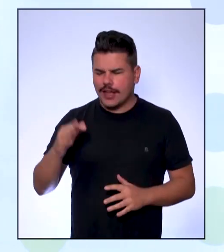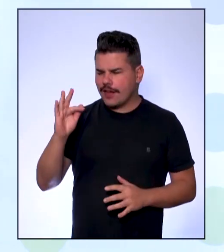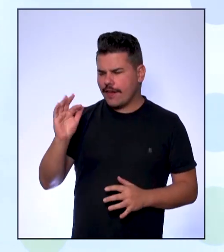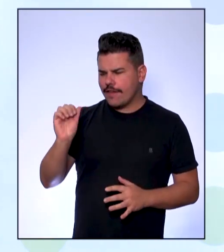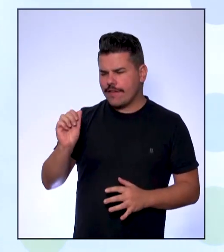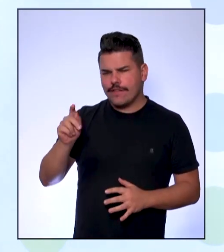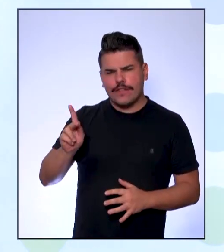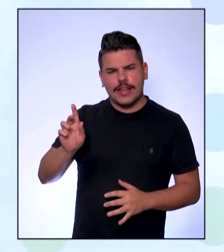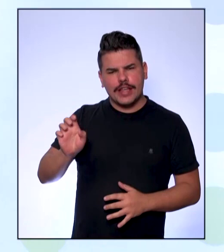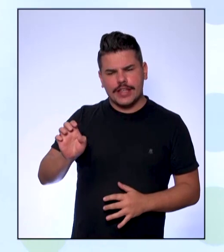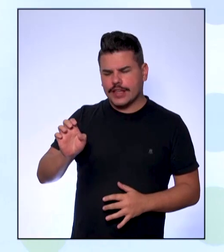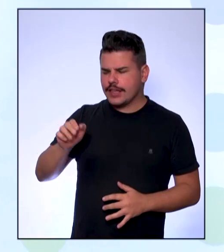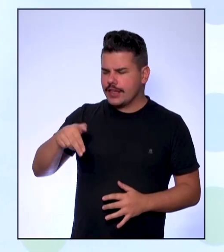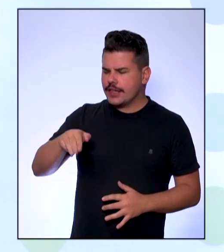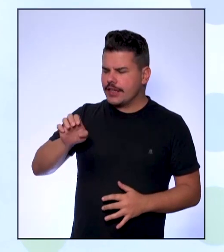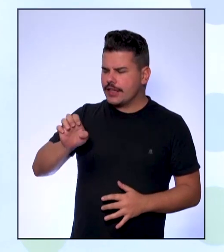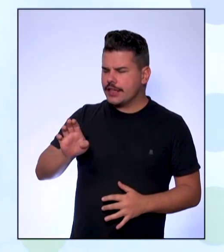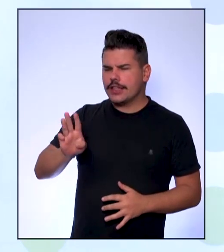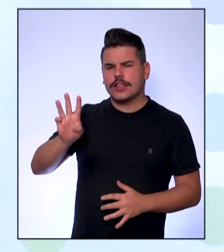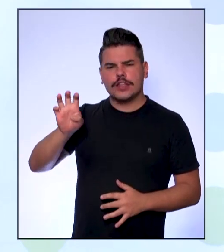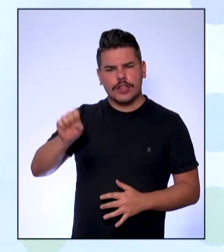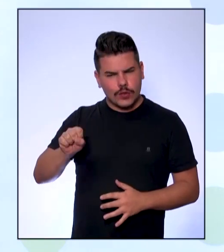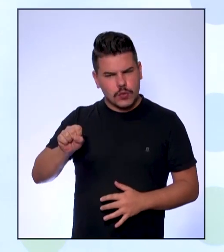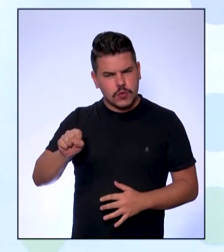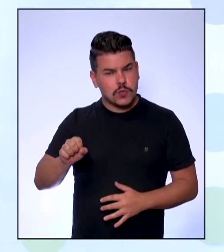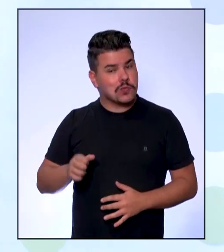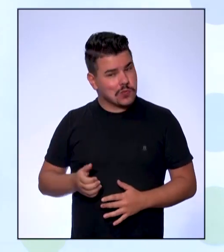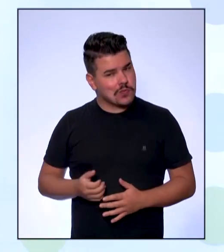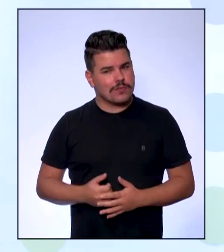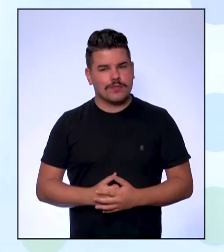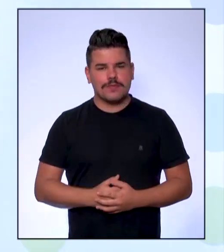tá? Então, deixa eu só colocar aqui